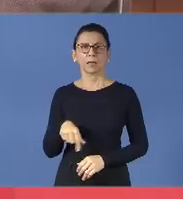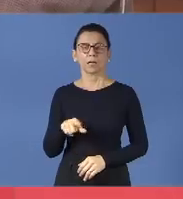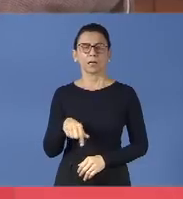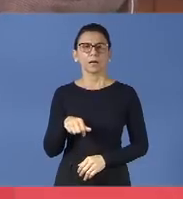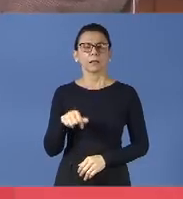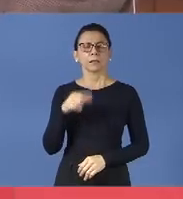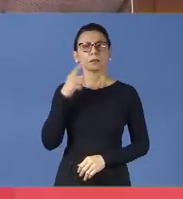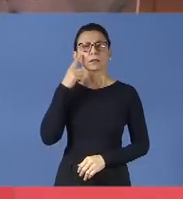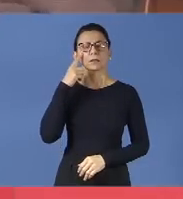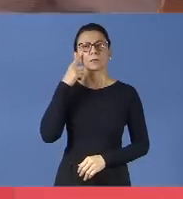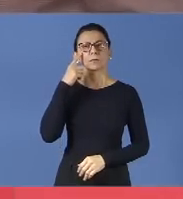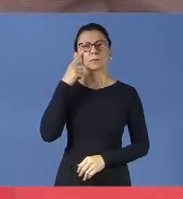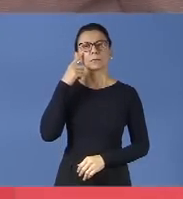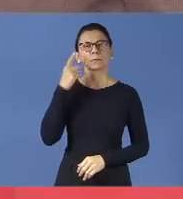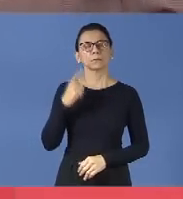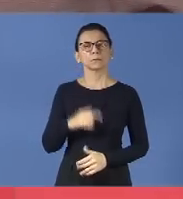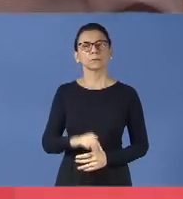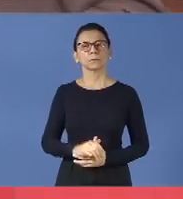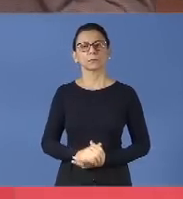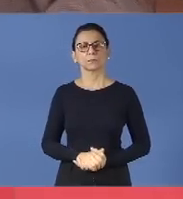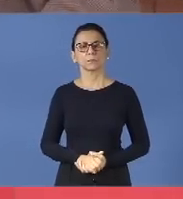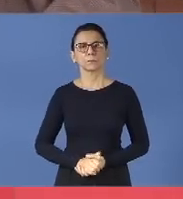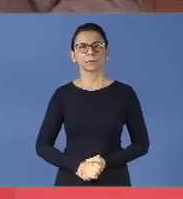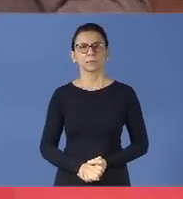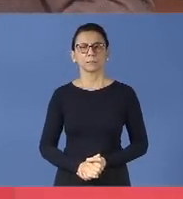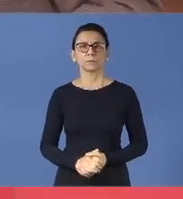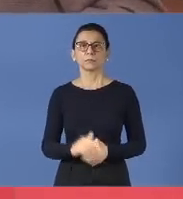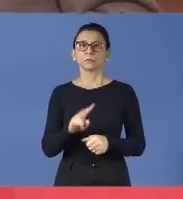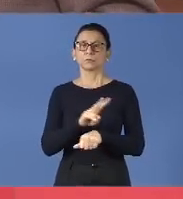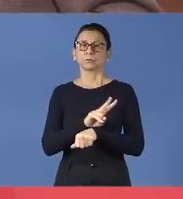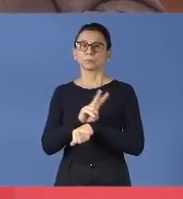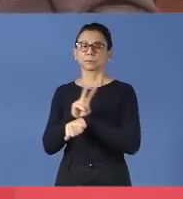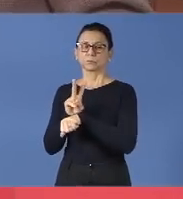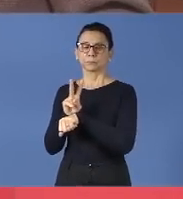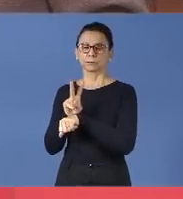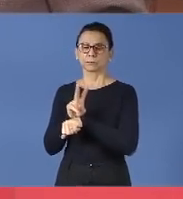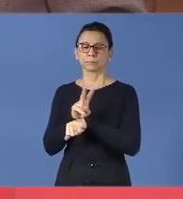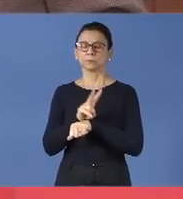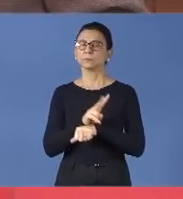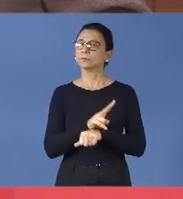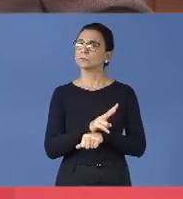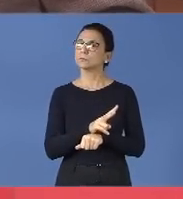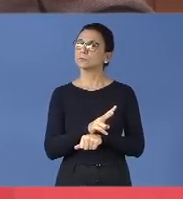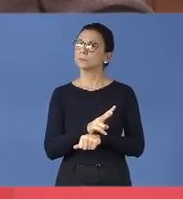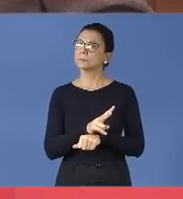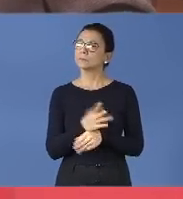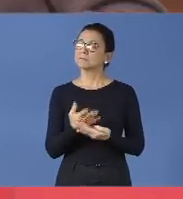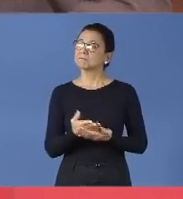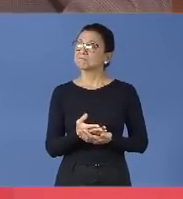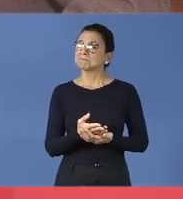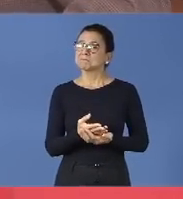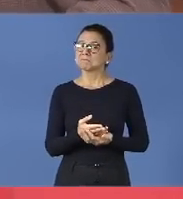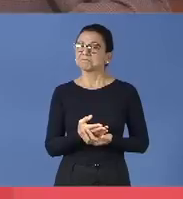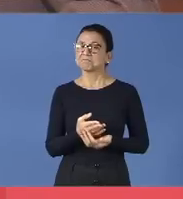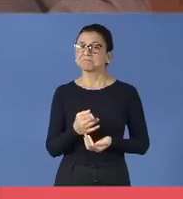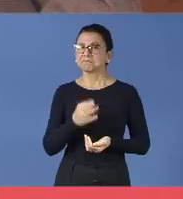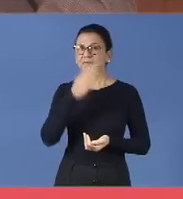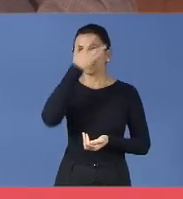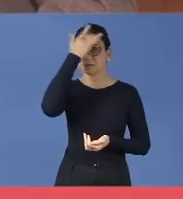Observando a vigilância, ninguém sabe o dia e nem a hora.